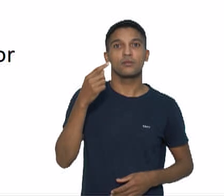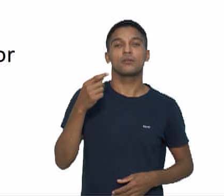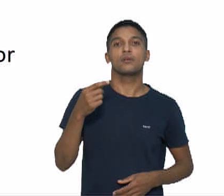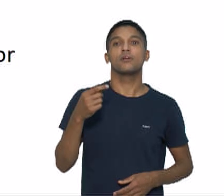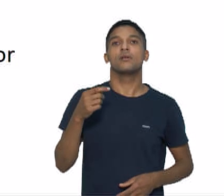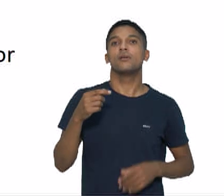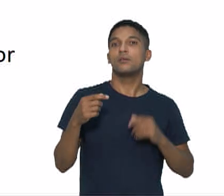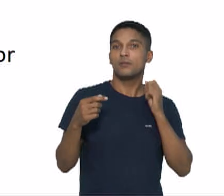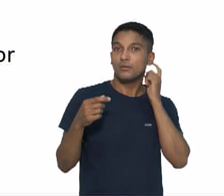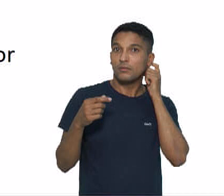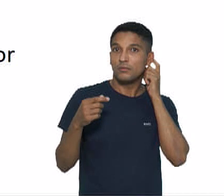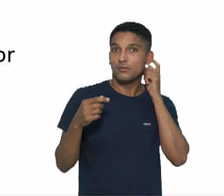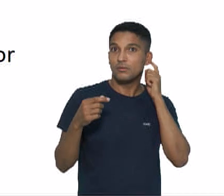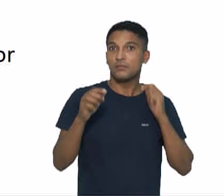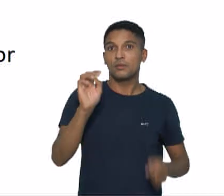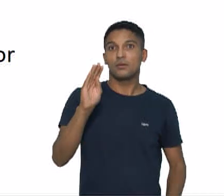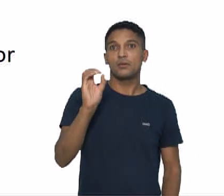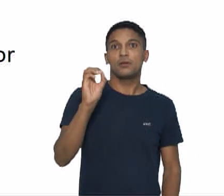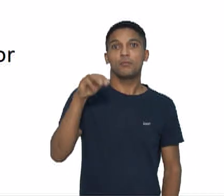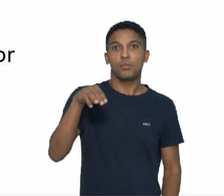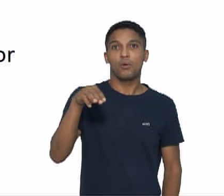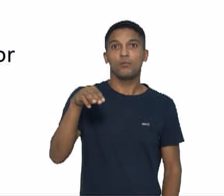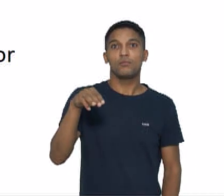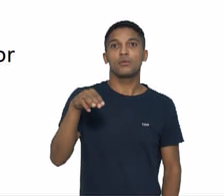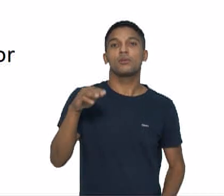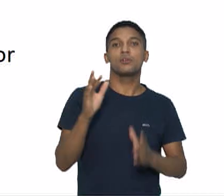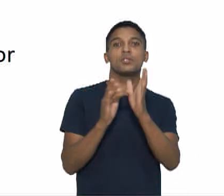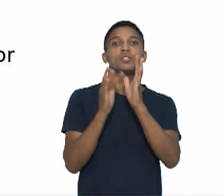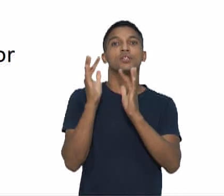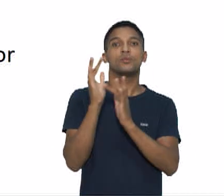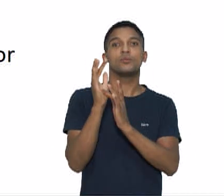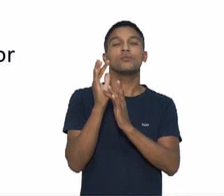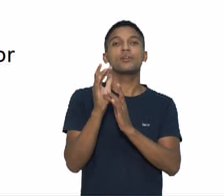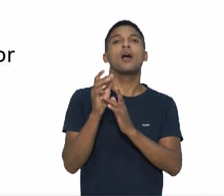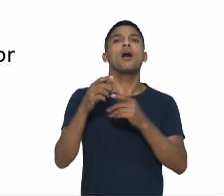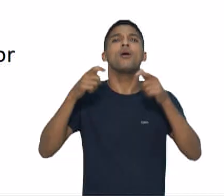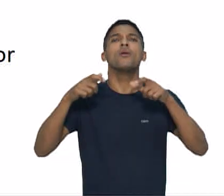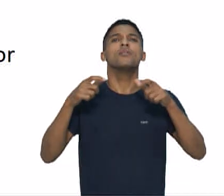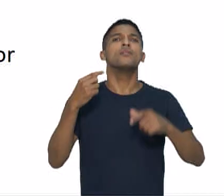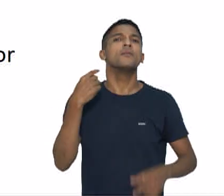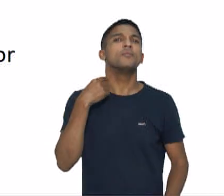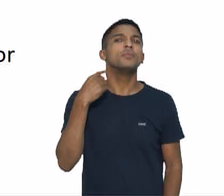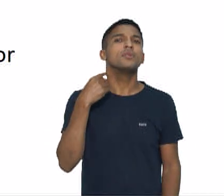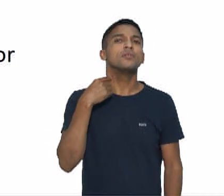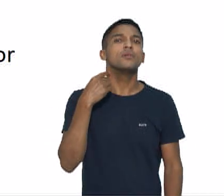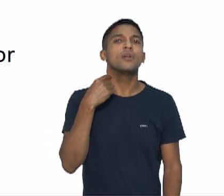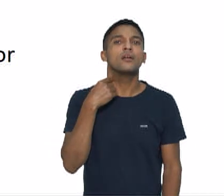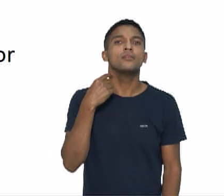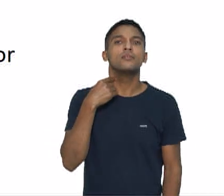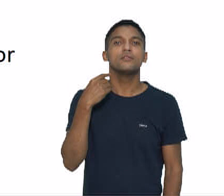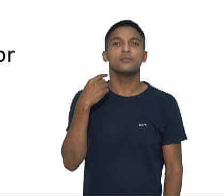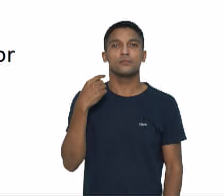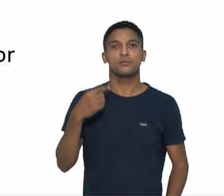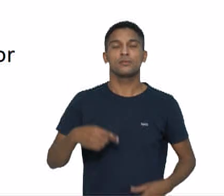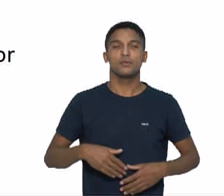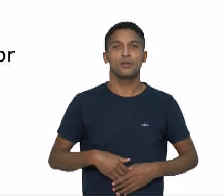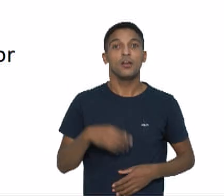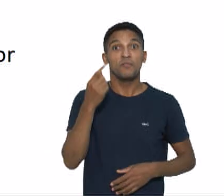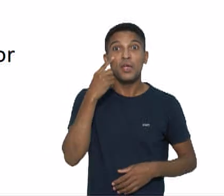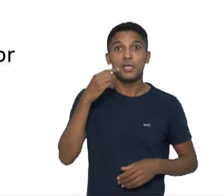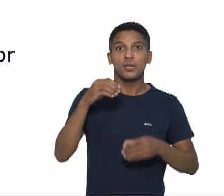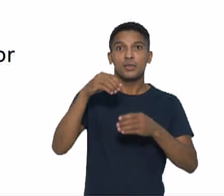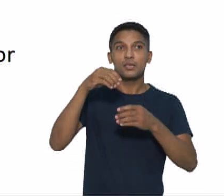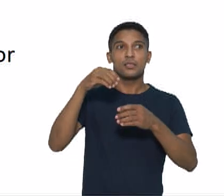Bom Jesus de Matozinhos. Fica lá em Minas Gerais. Então, olha só. Olhem como tem